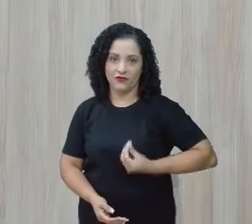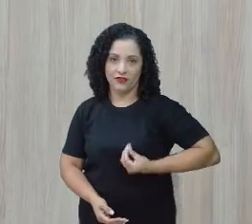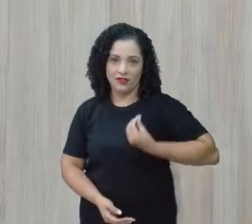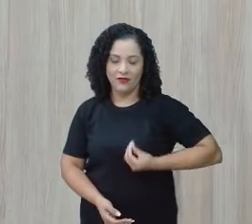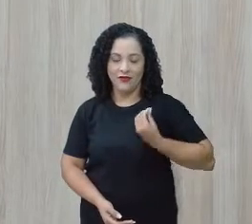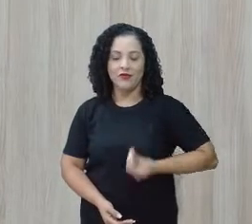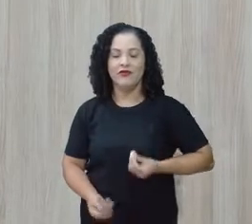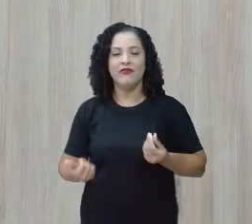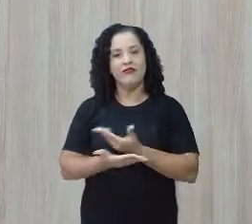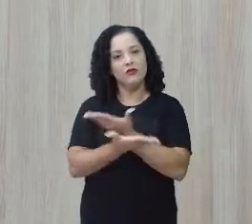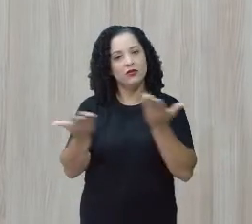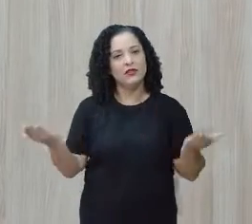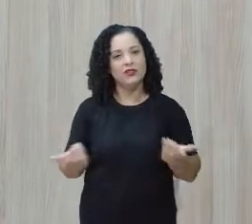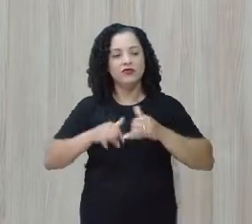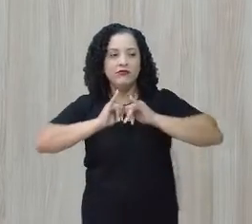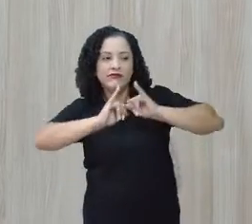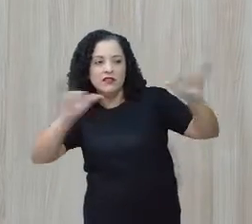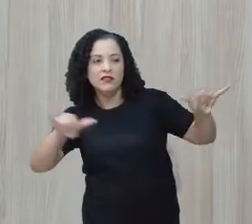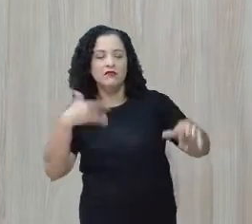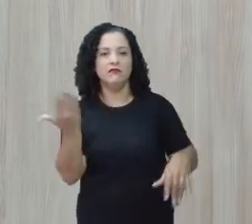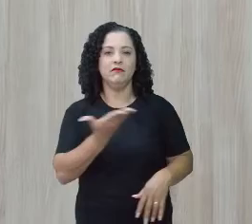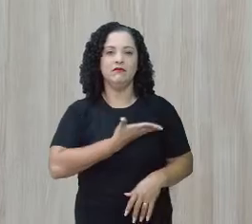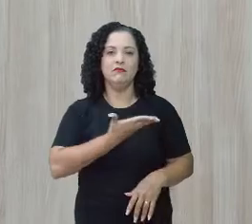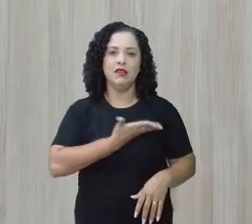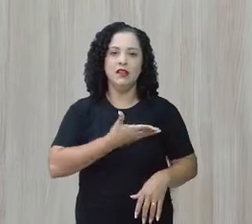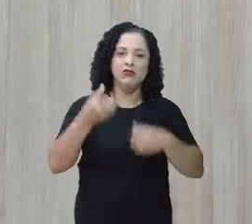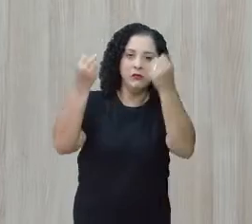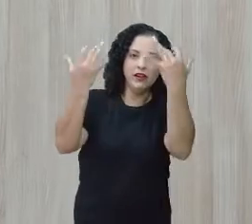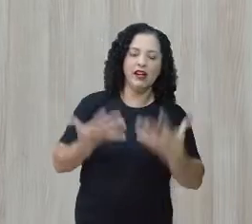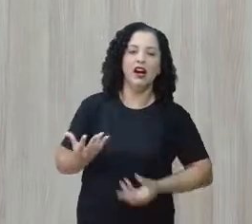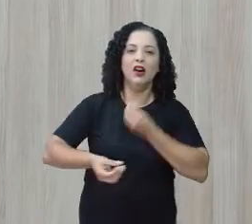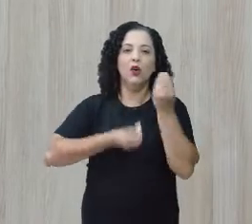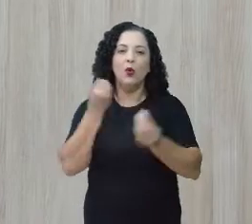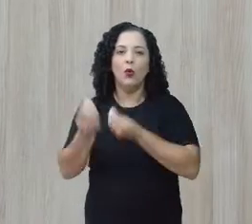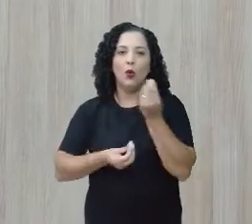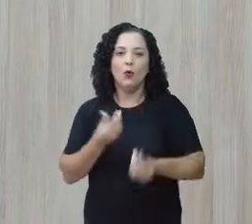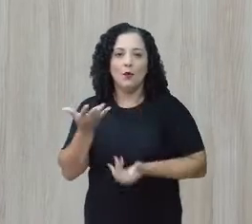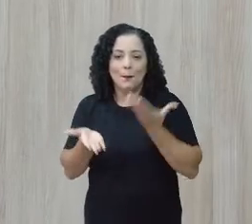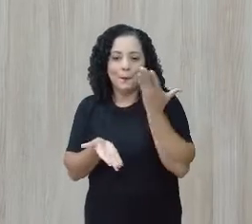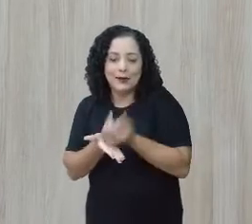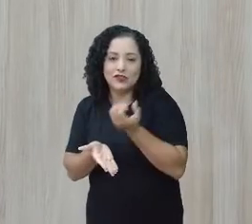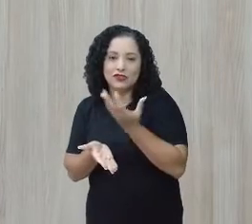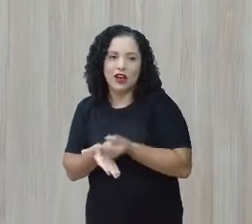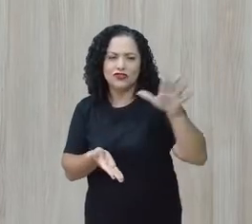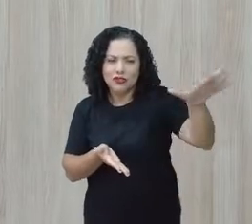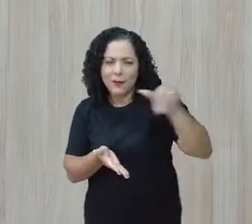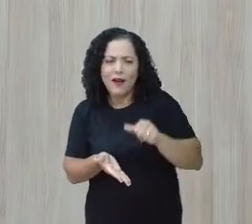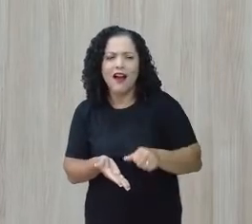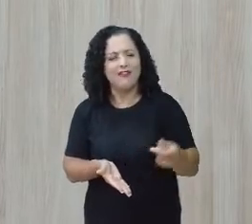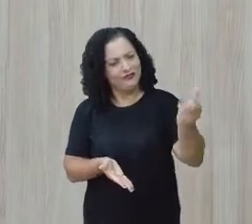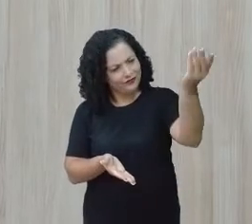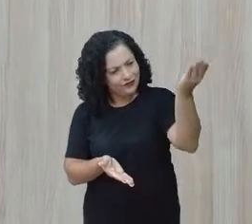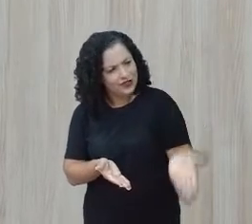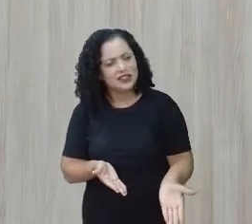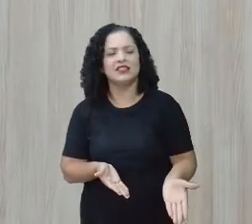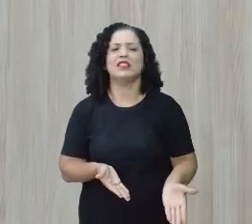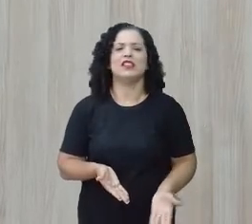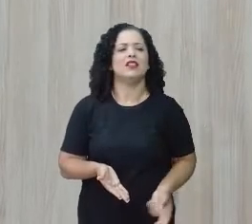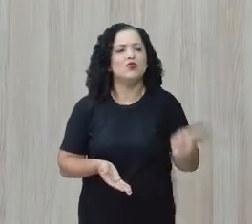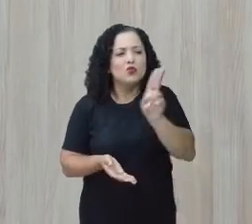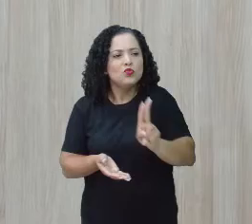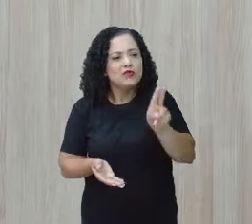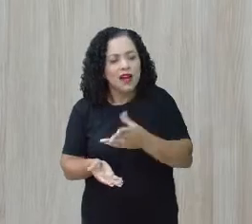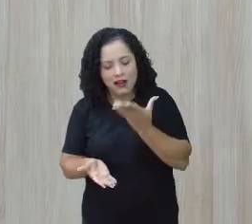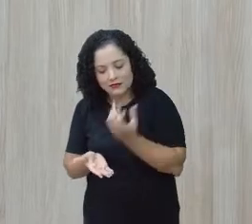que contem para os colegas, que expliquem como fazer. Vai lá, chama um amigo, diz, olha, você entra assim, é assim que